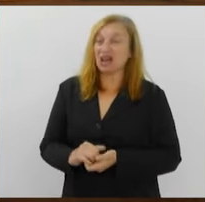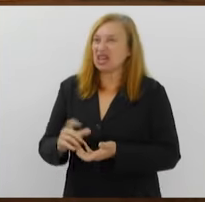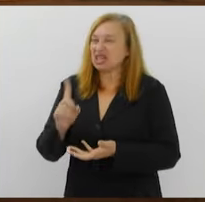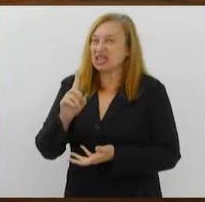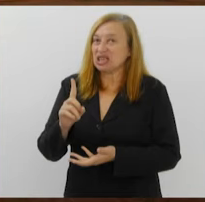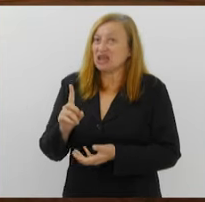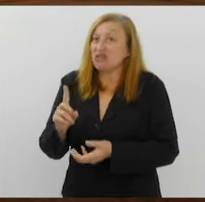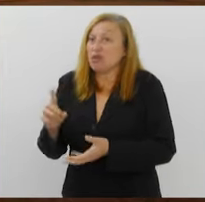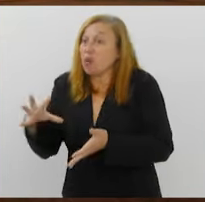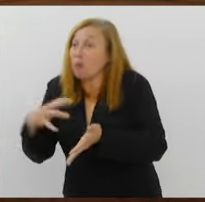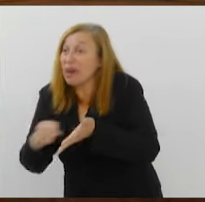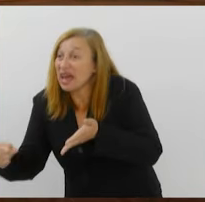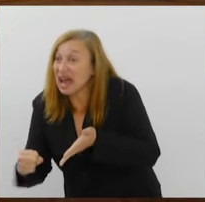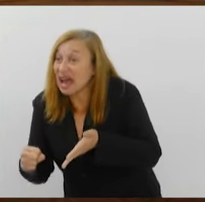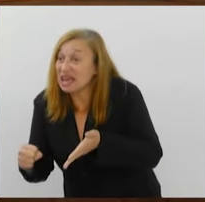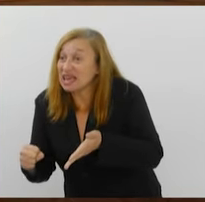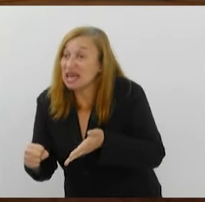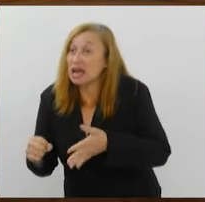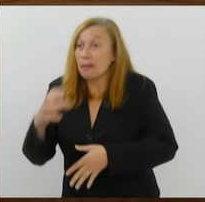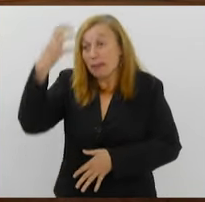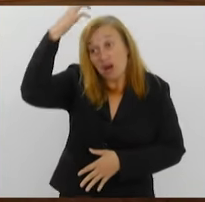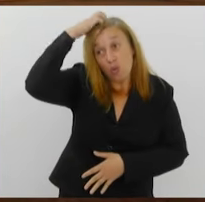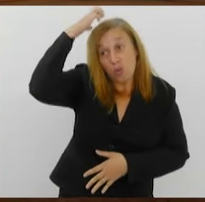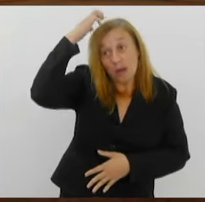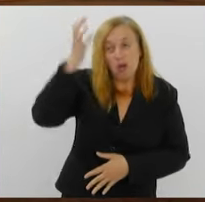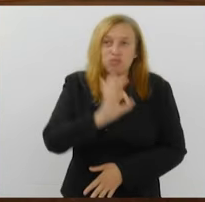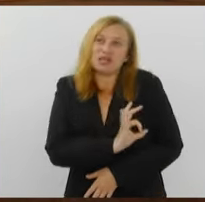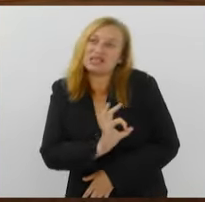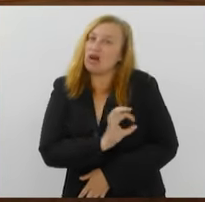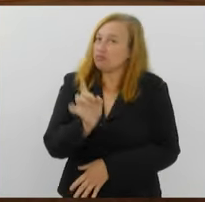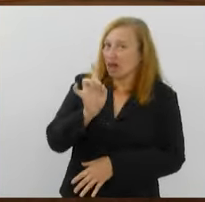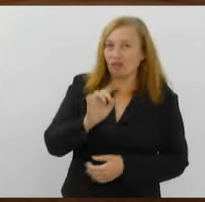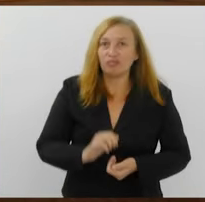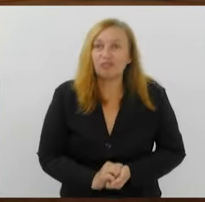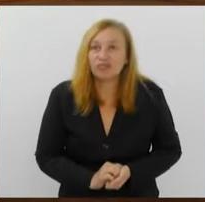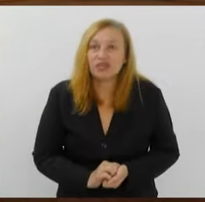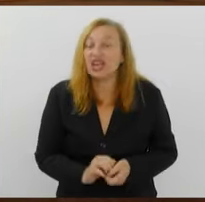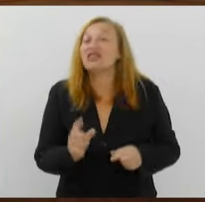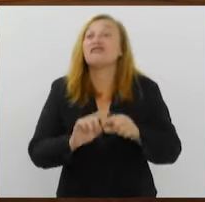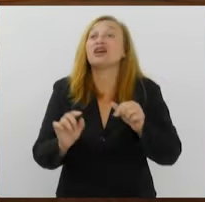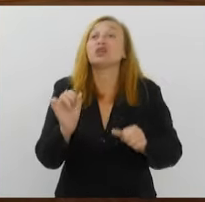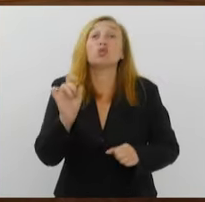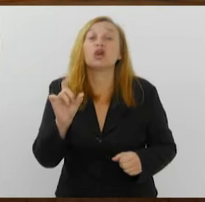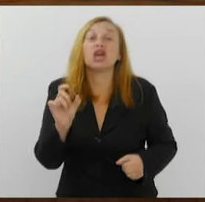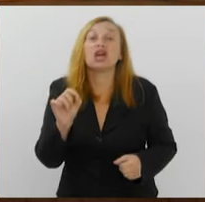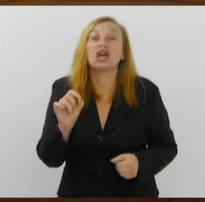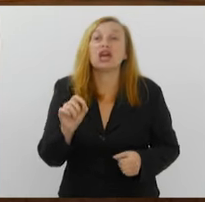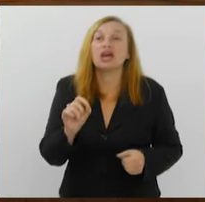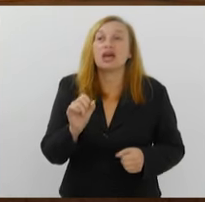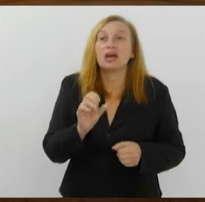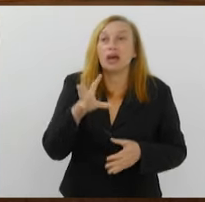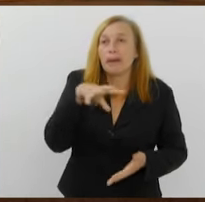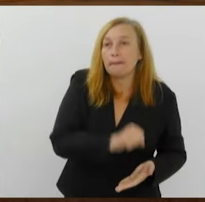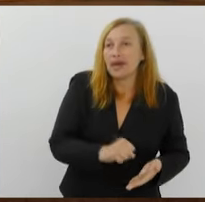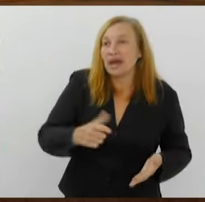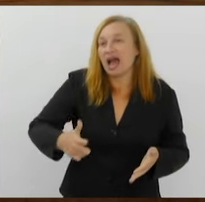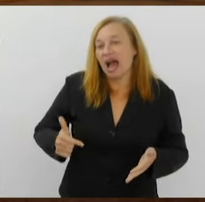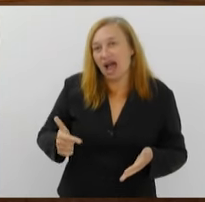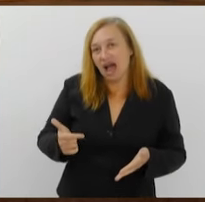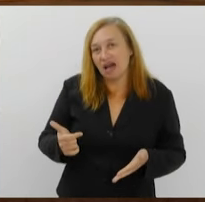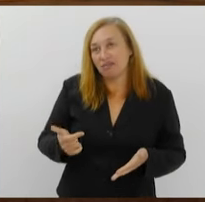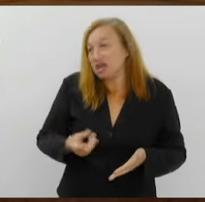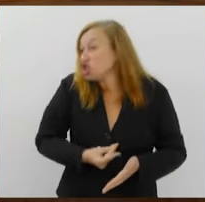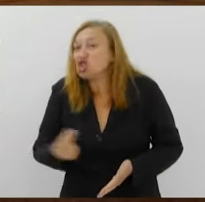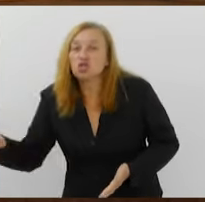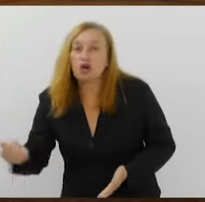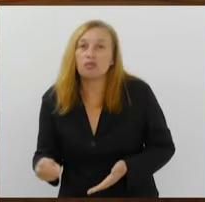ser apreendida e vai legitimar a morte do nosso parceiro. Não. O que eles fazem? Eles pegam a arma e vão embora. Aí falam que o policial atirou numa pessoa sem